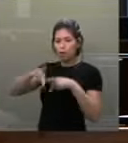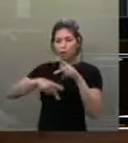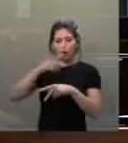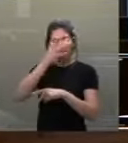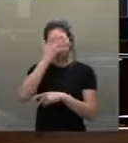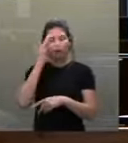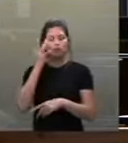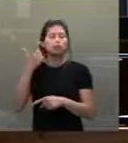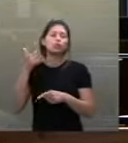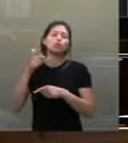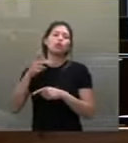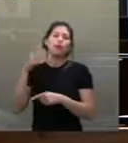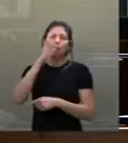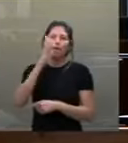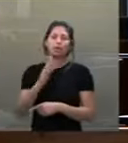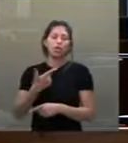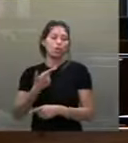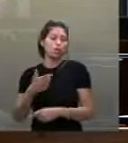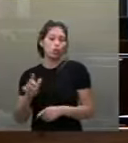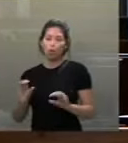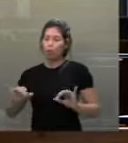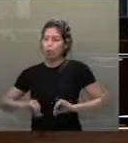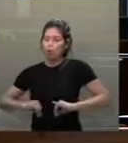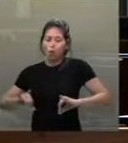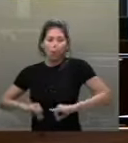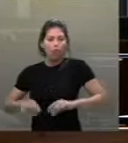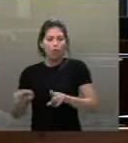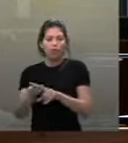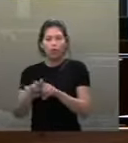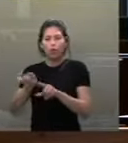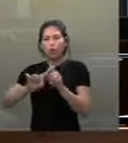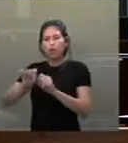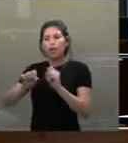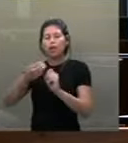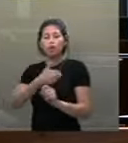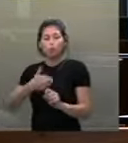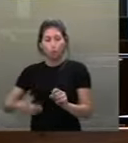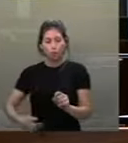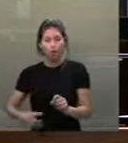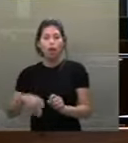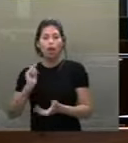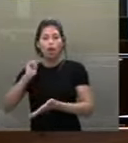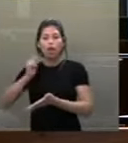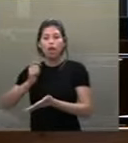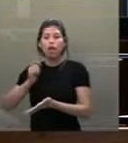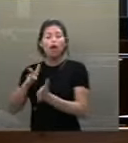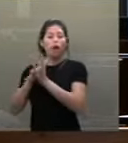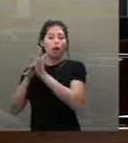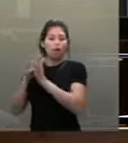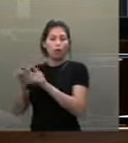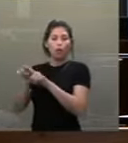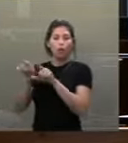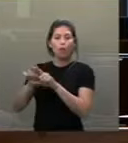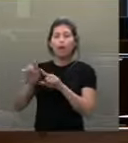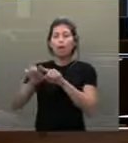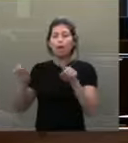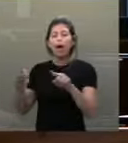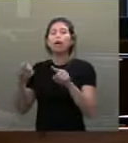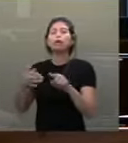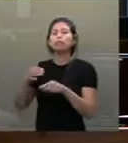não pode mais sofrer em decorrência da inércia governamental. Inclusive, recente estudo do